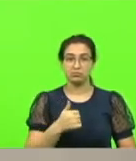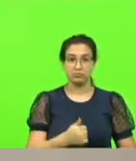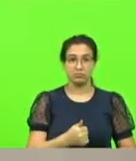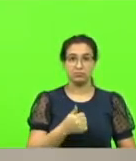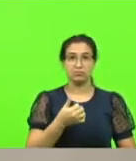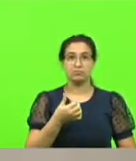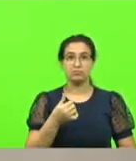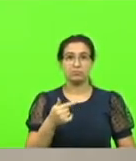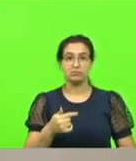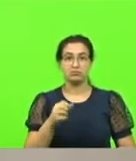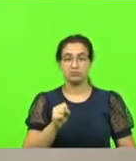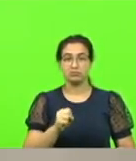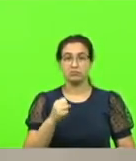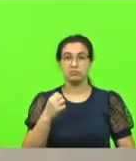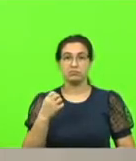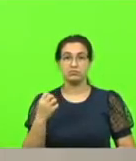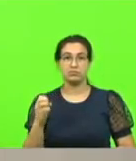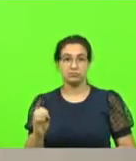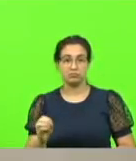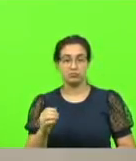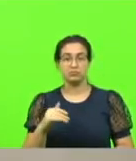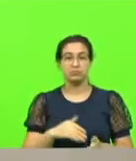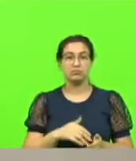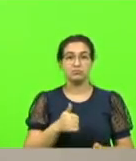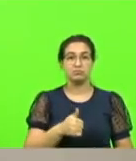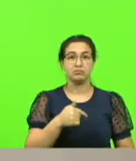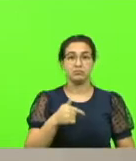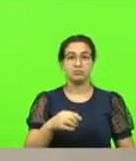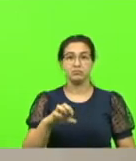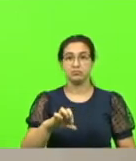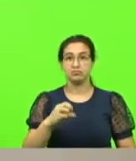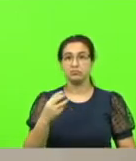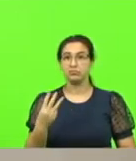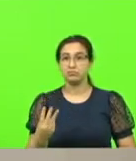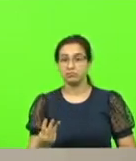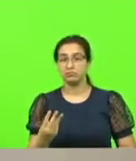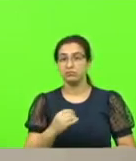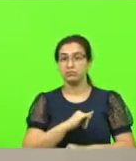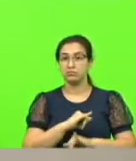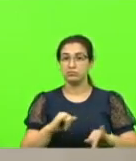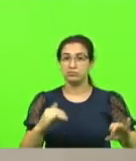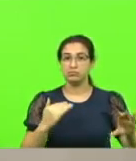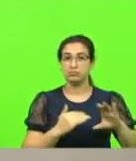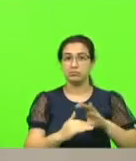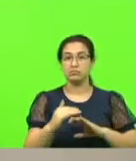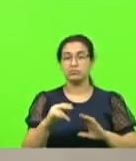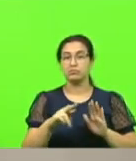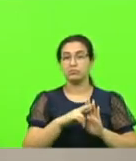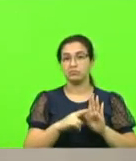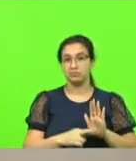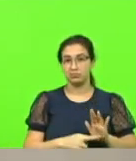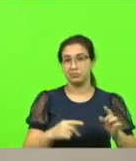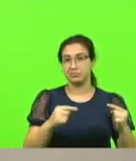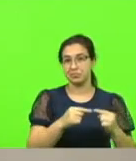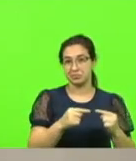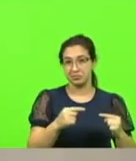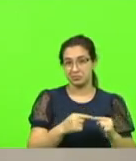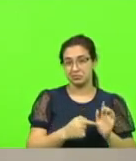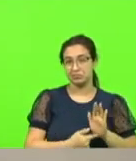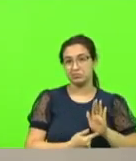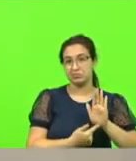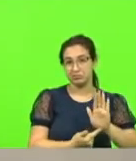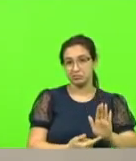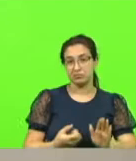e 1788 a 1793. Esta presidência comunica e encaminhará aos destinatários, conforme determina o regimento interno, as seguintes